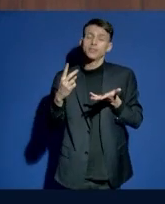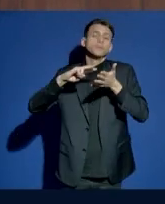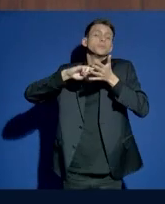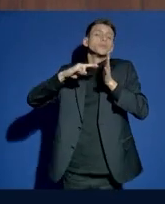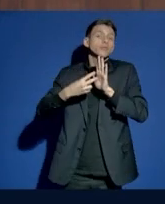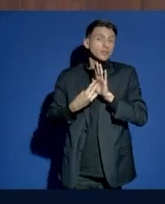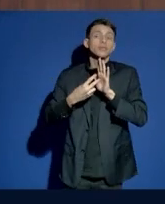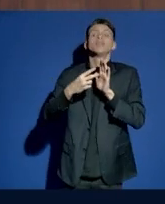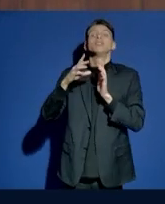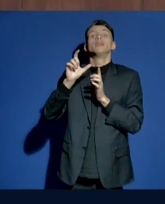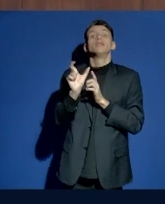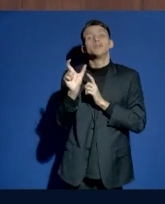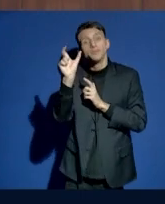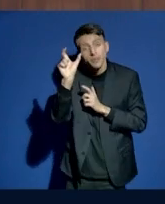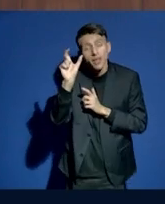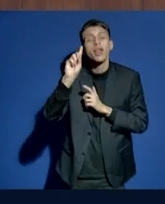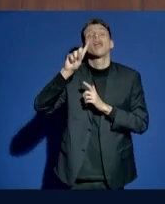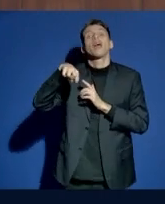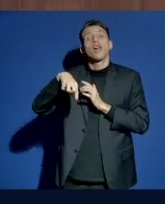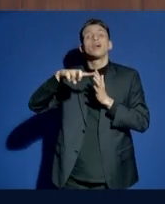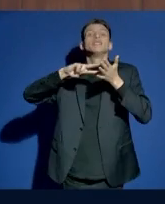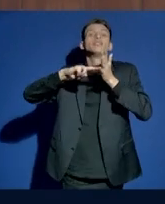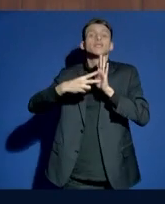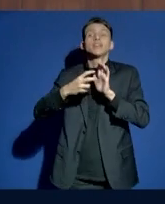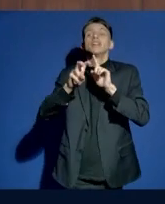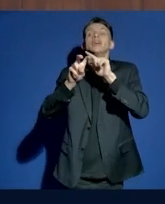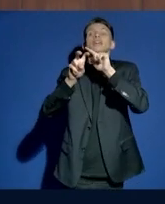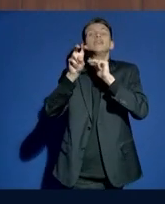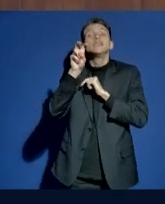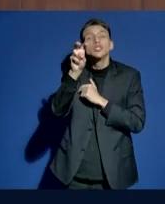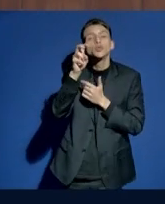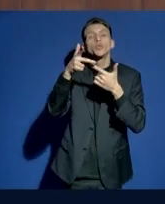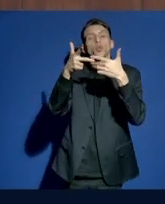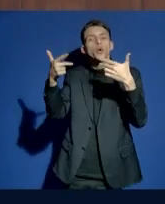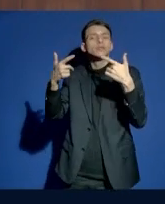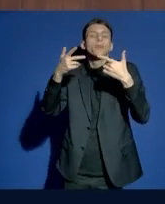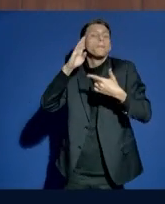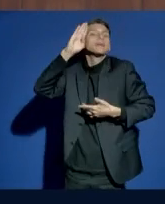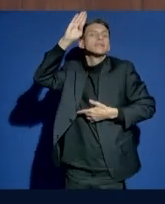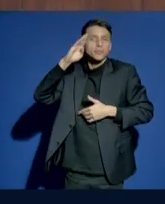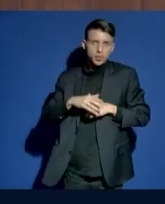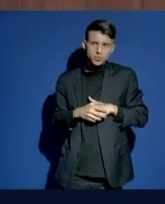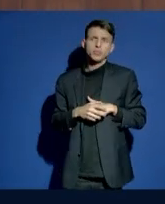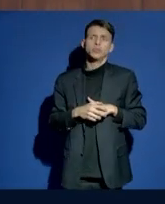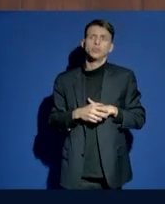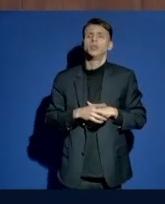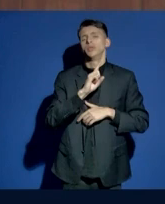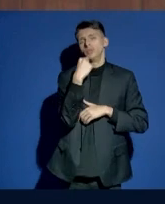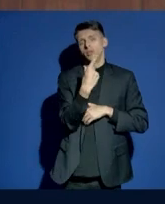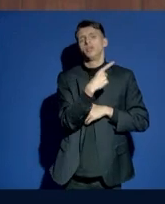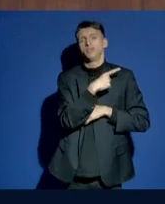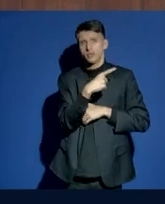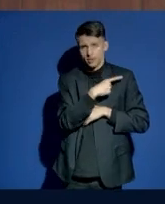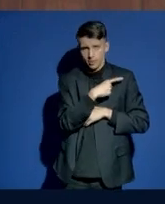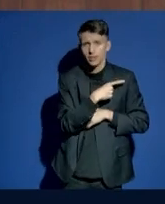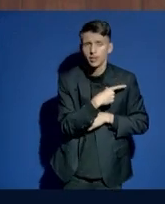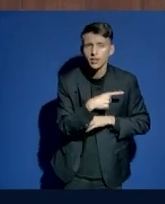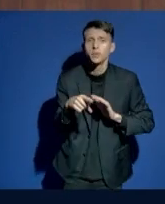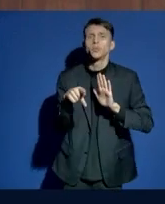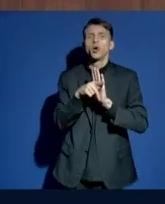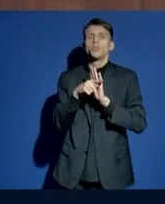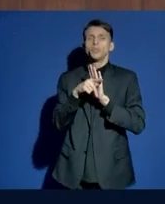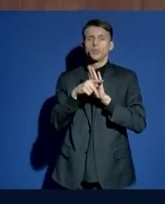os bioinsumos são compostos de 5, basicamente, de uma forma mais simplificada. Nós temos os condicionadores de